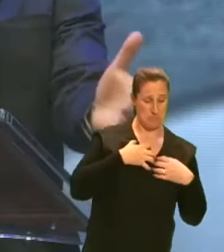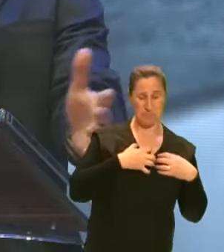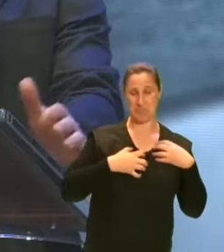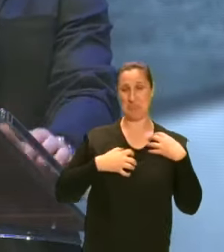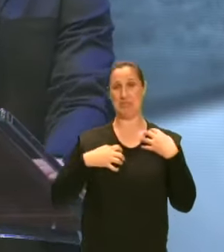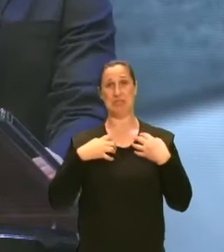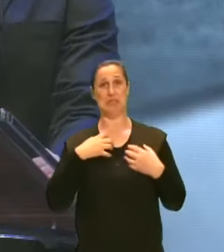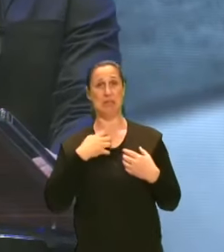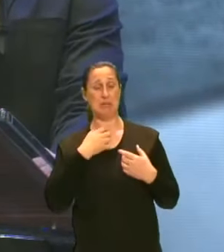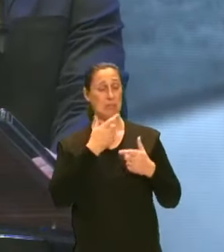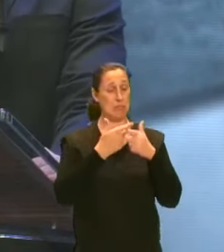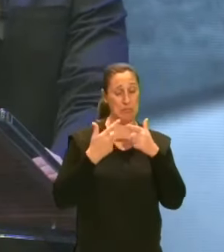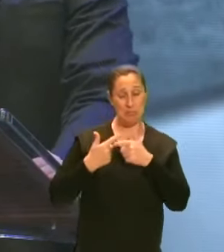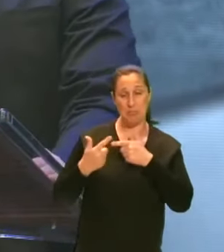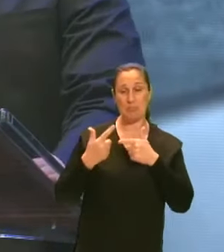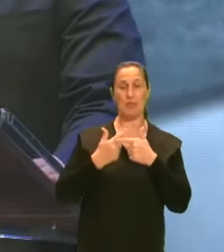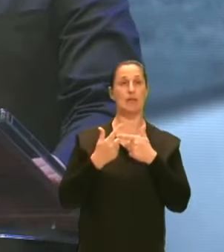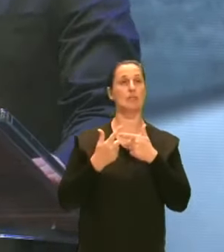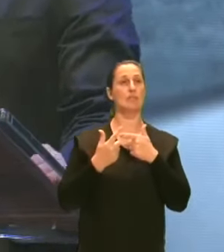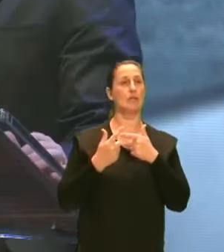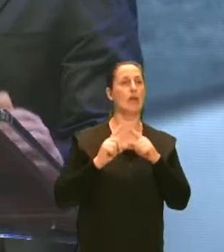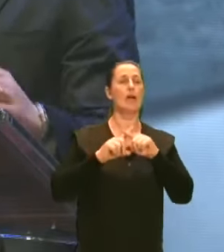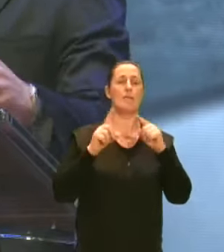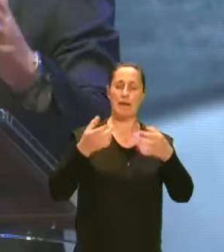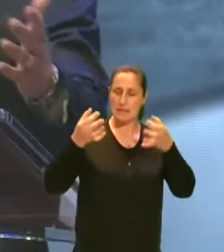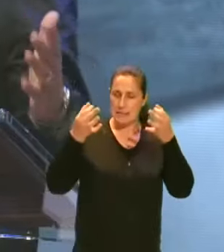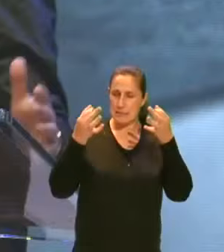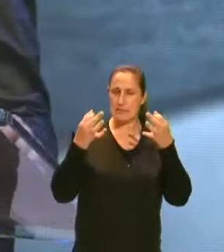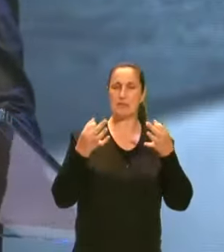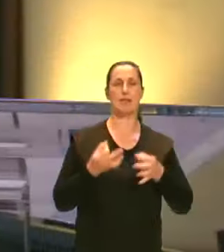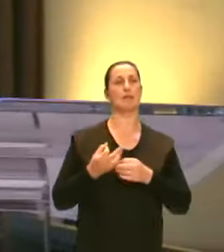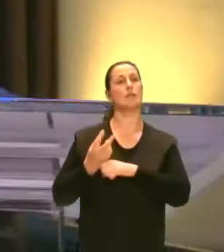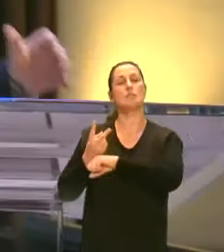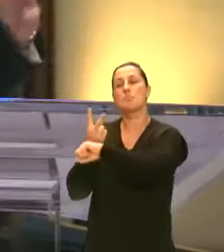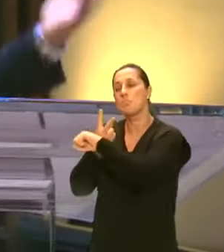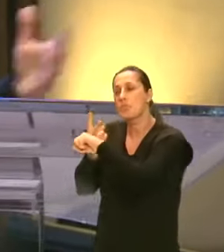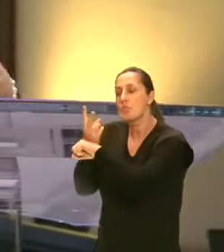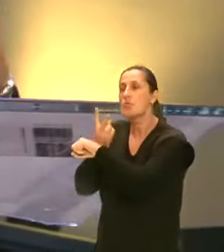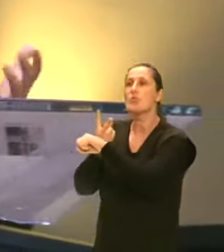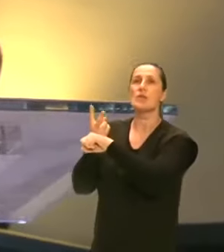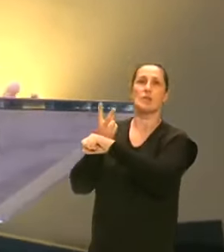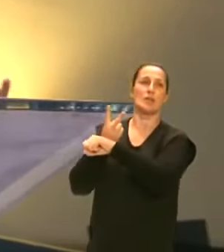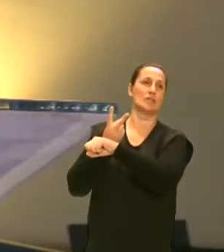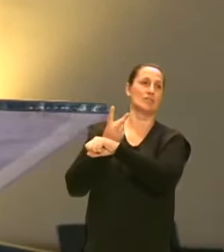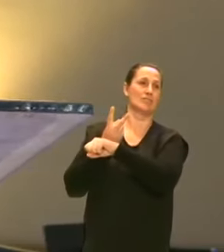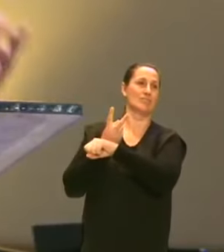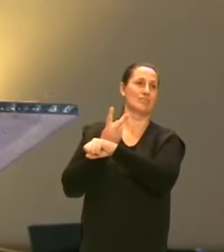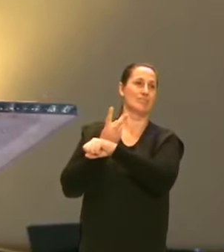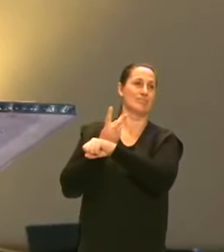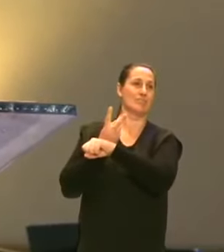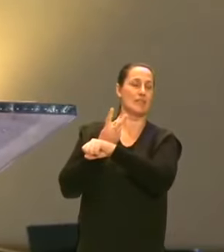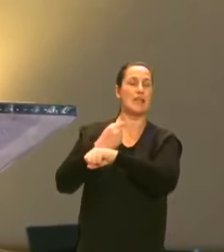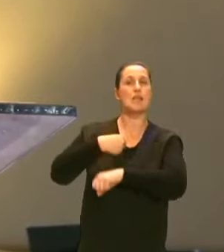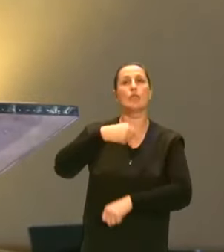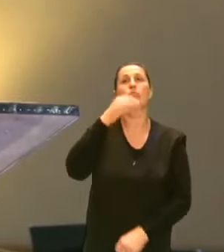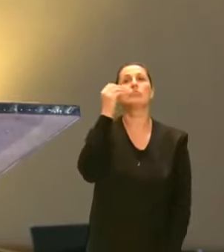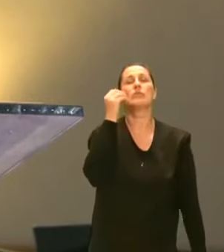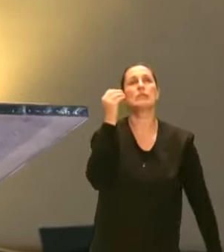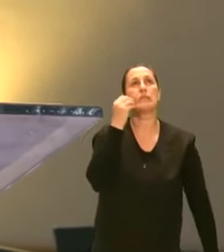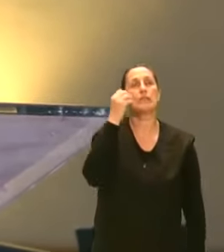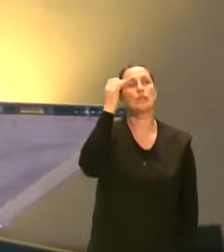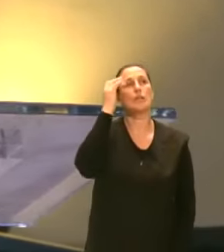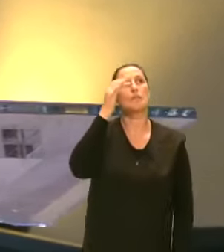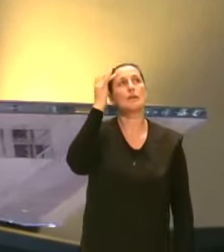suas questões? Mas é certo que ele está procurando alguma saída. E eu fiquei tentando imaginar esse salmista. E